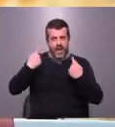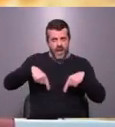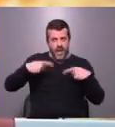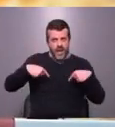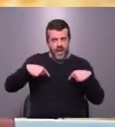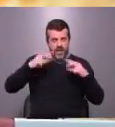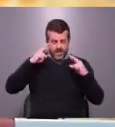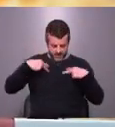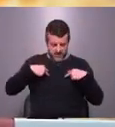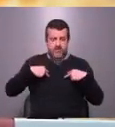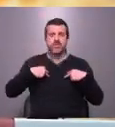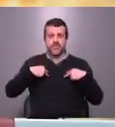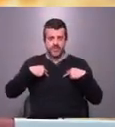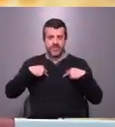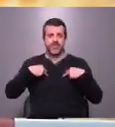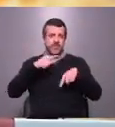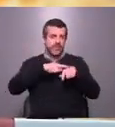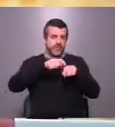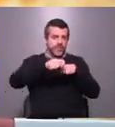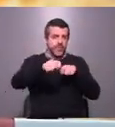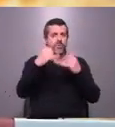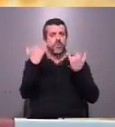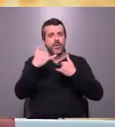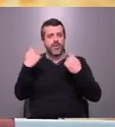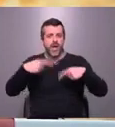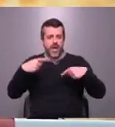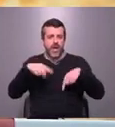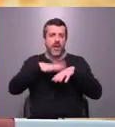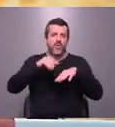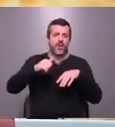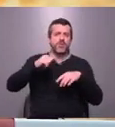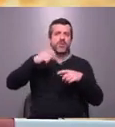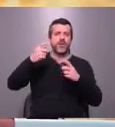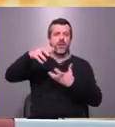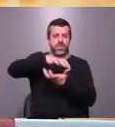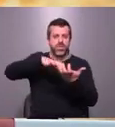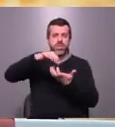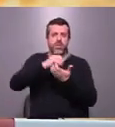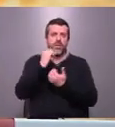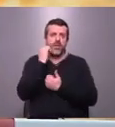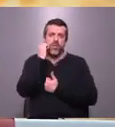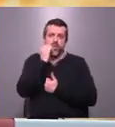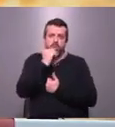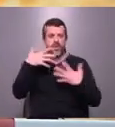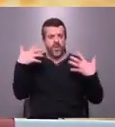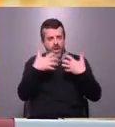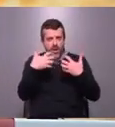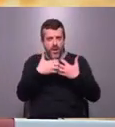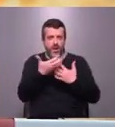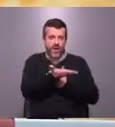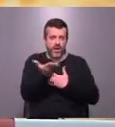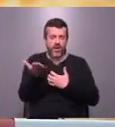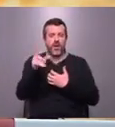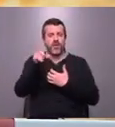Haverá motivos para a alegria nestes tempos que vivemos, marcados por dramas e dores, marcados pela guerra e